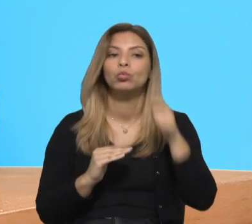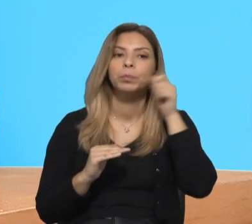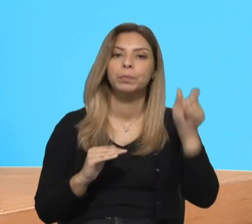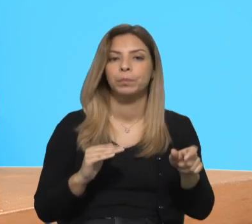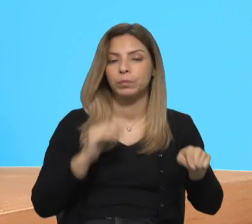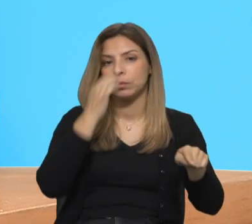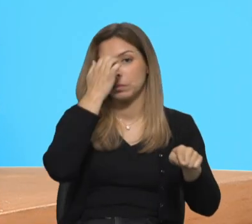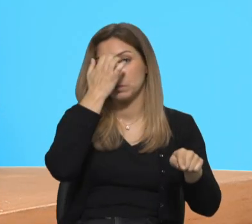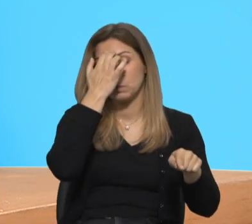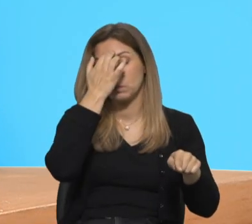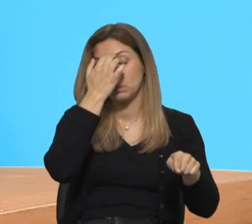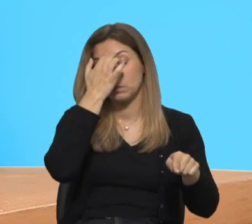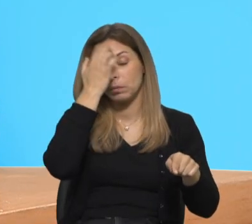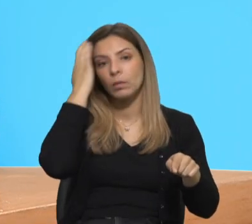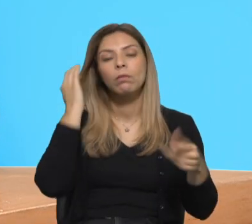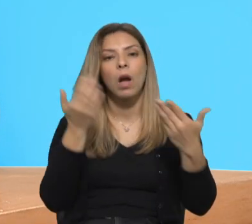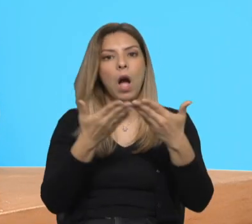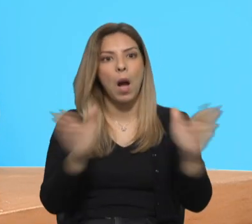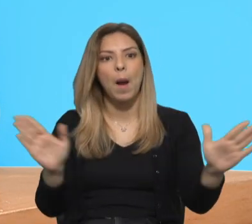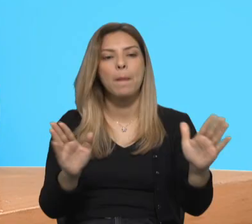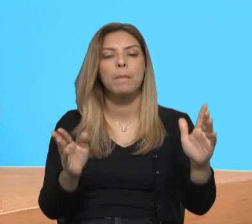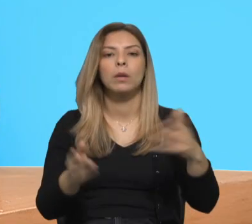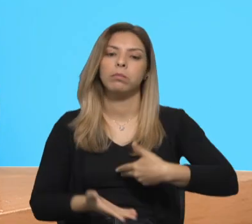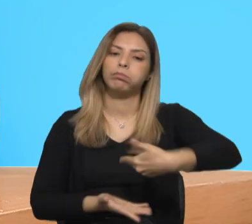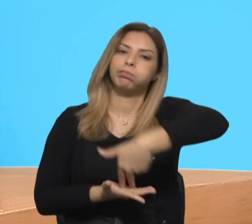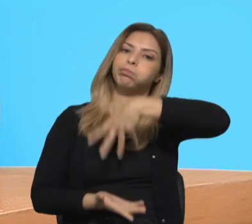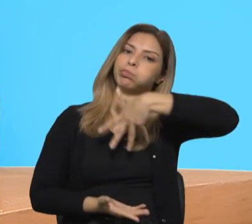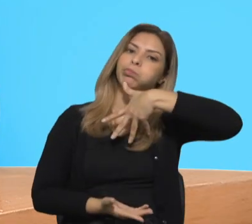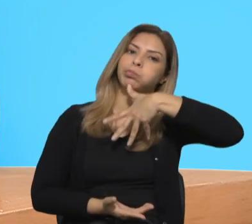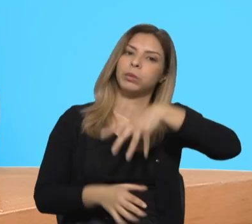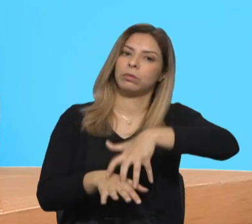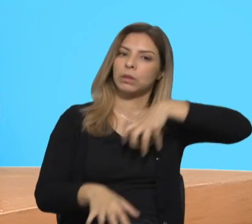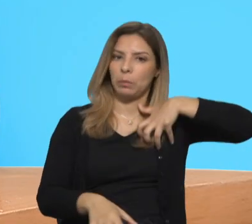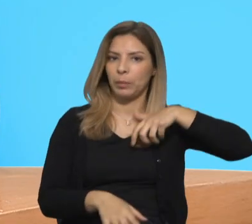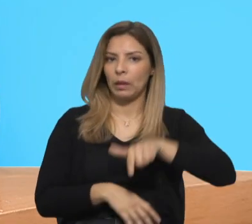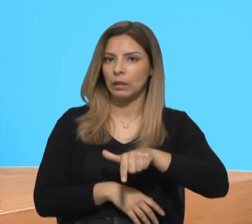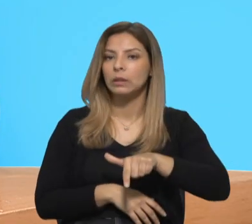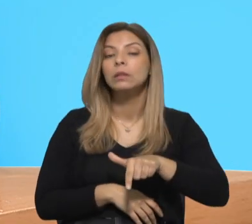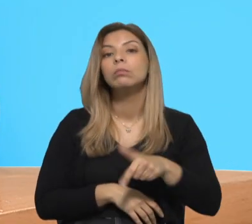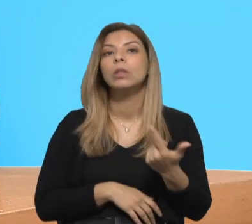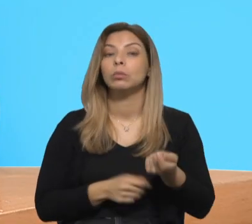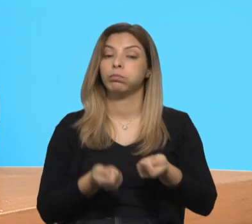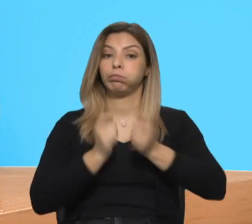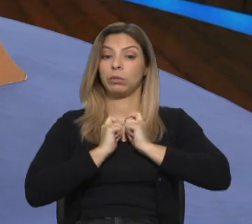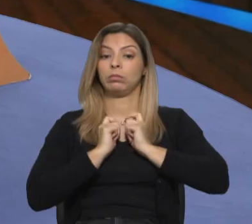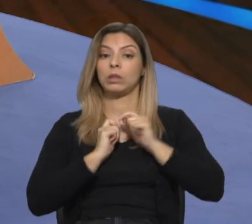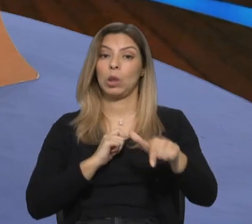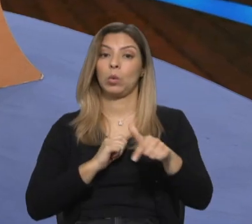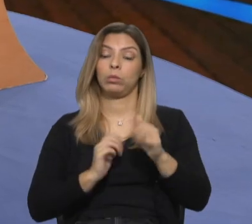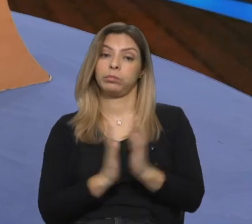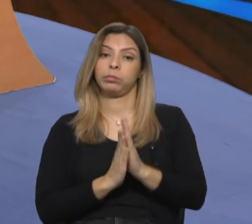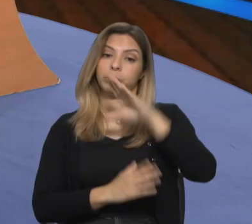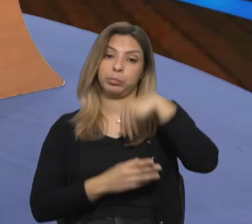presidir a sessão de abertura da Assembleia. Nesse dia, coube a mim, como dirigente diocesano, que